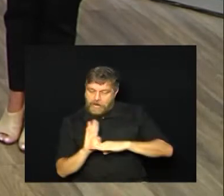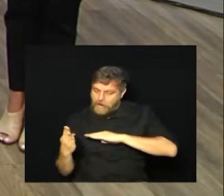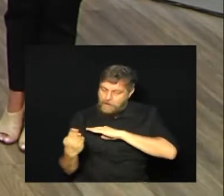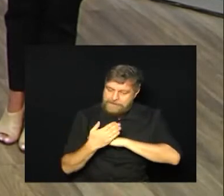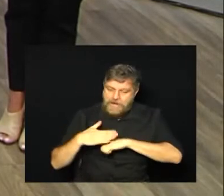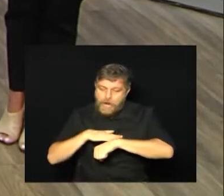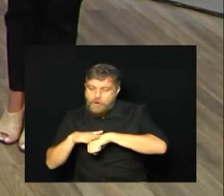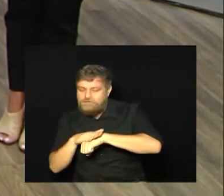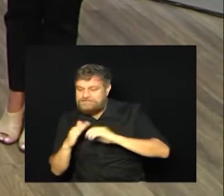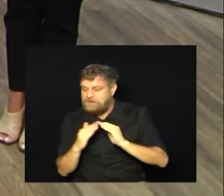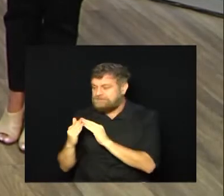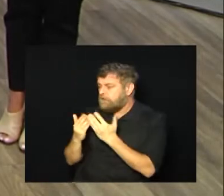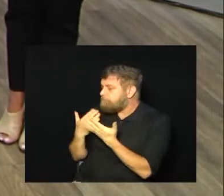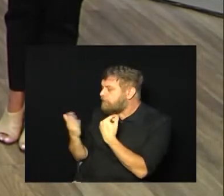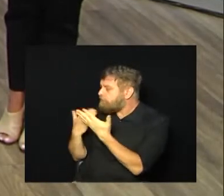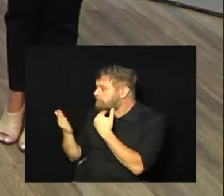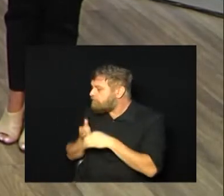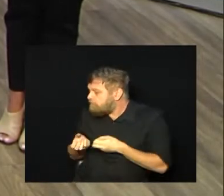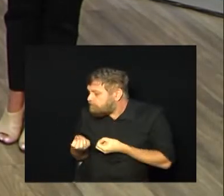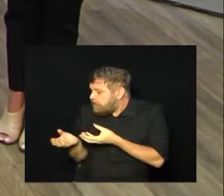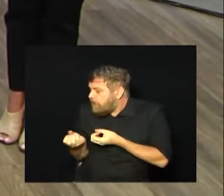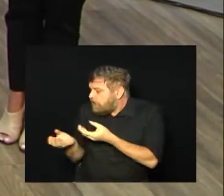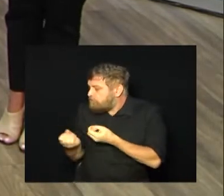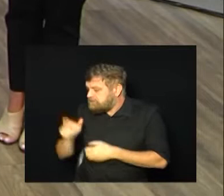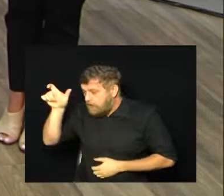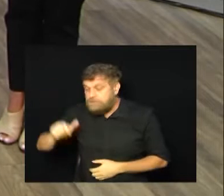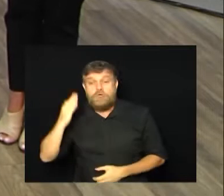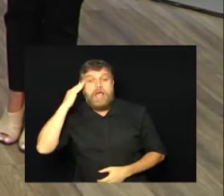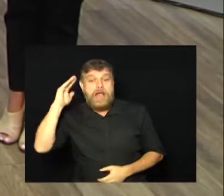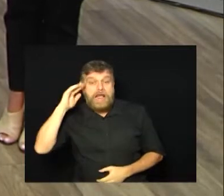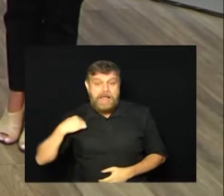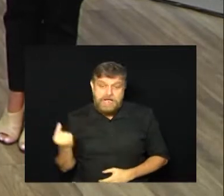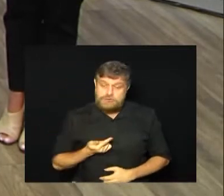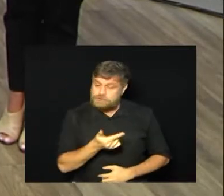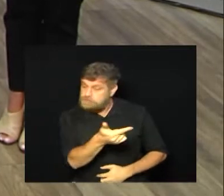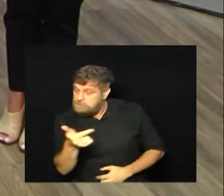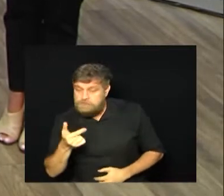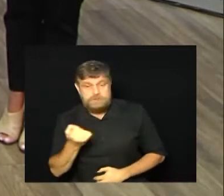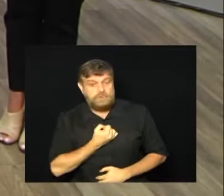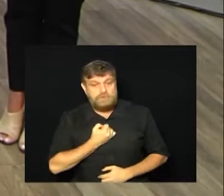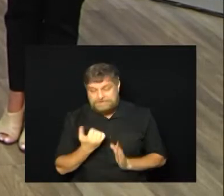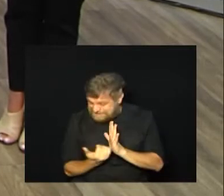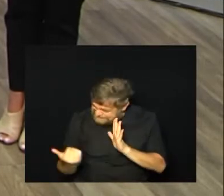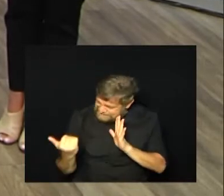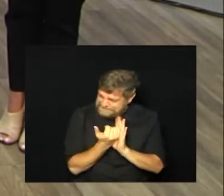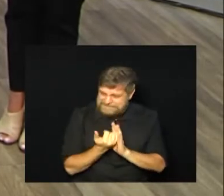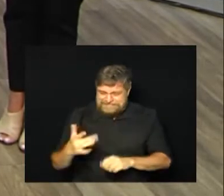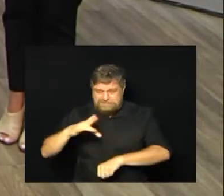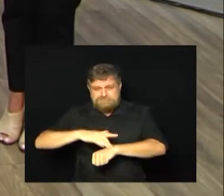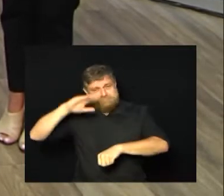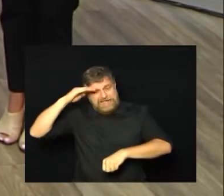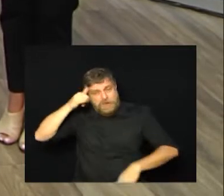conversar sempre com o vizinho para boa informação chegar e a gente não ter aí número alto de dengue na cidade de